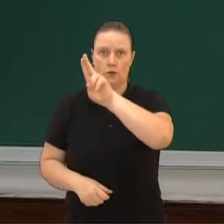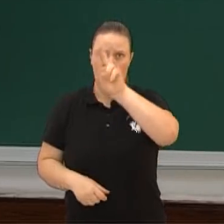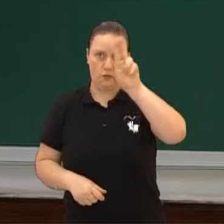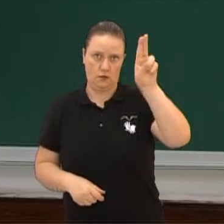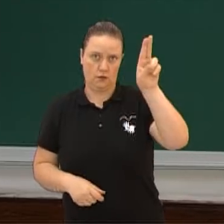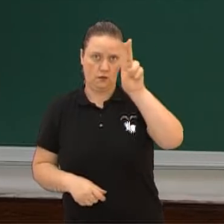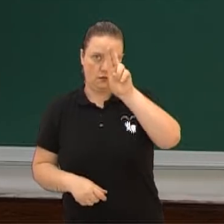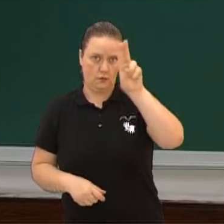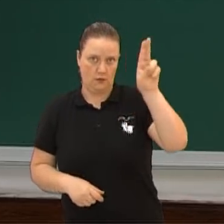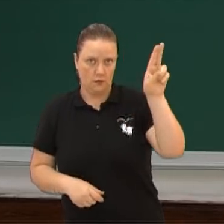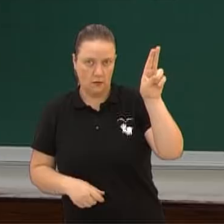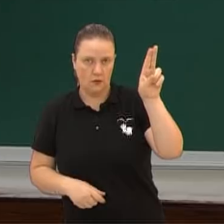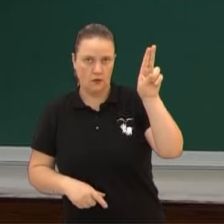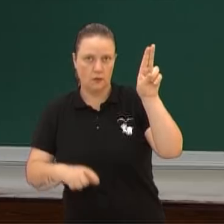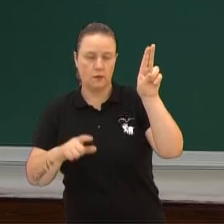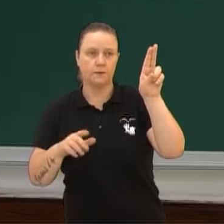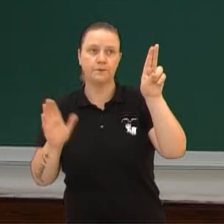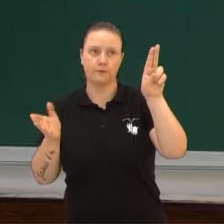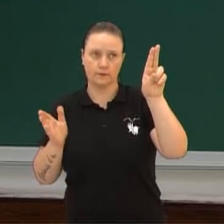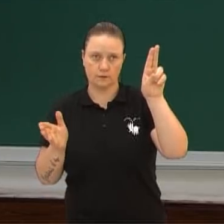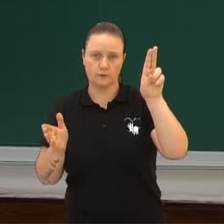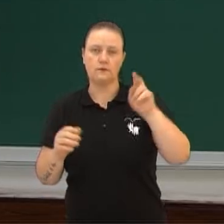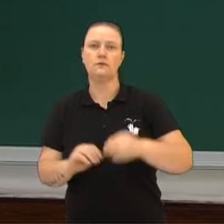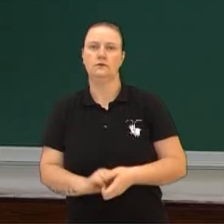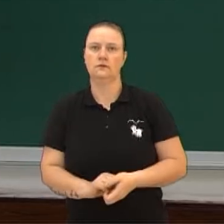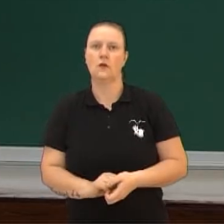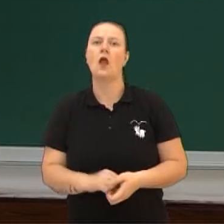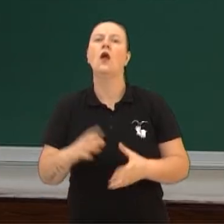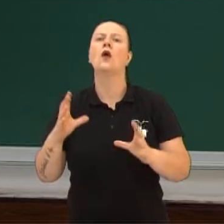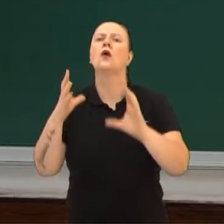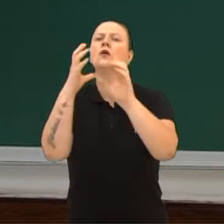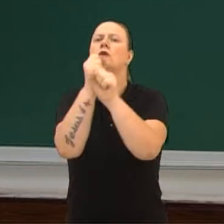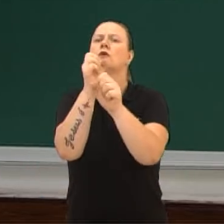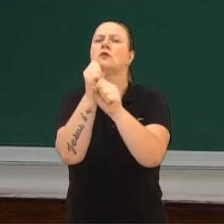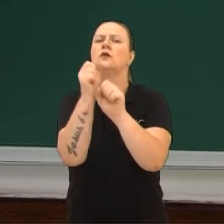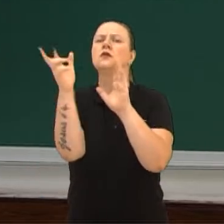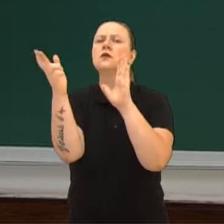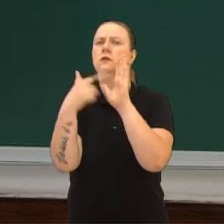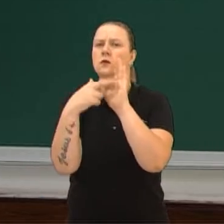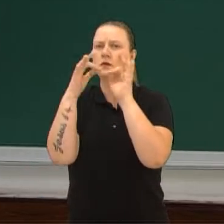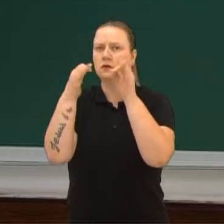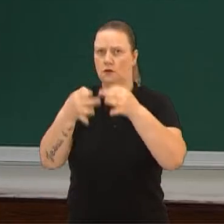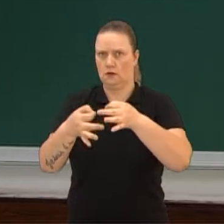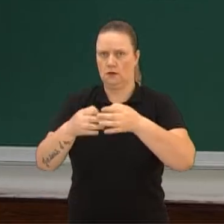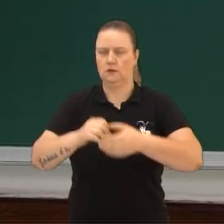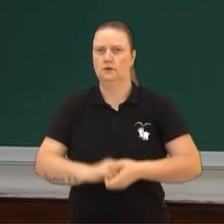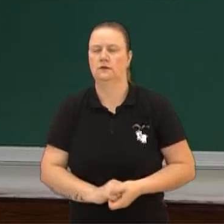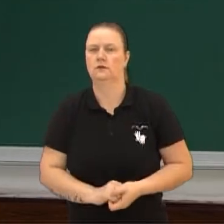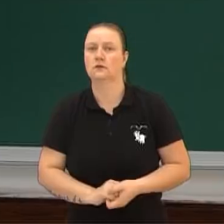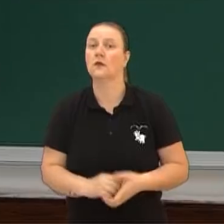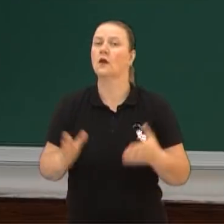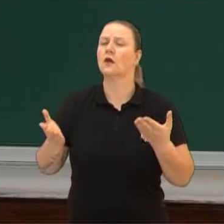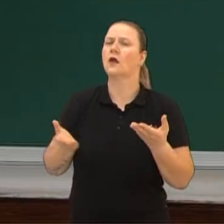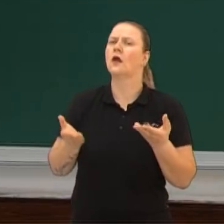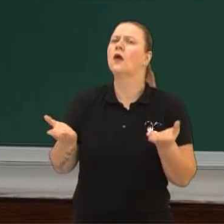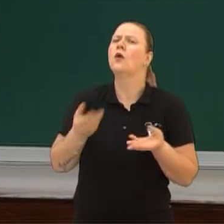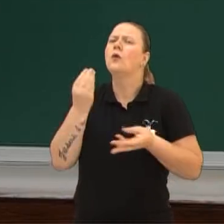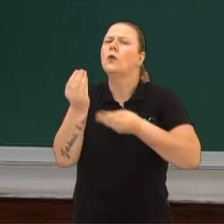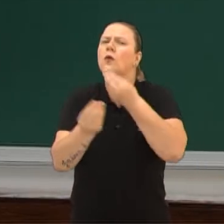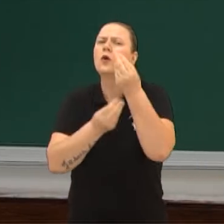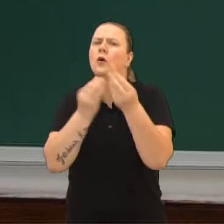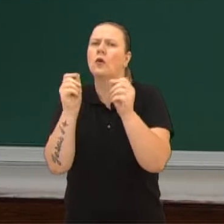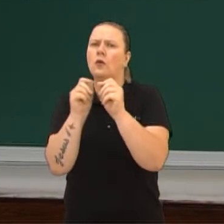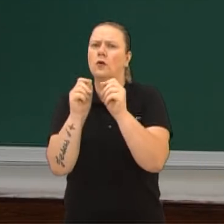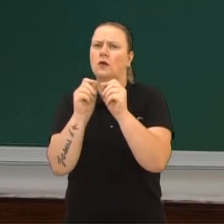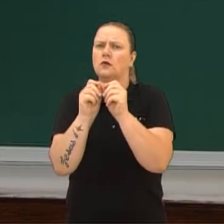vai estar relacionado com o quê? Com a quantidade de acerto, não é verdade? Então, vamos ver como que nós podemos fazer isso. Então, para a